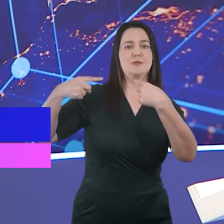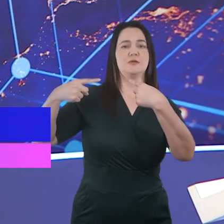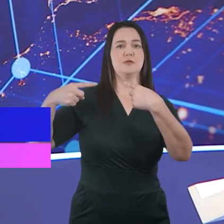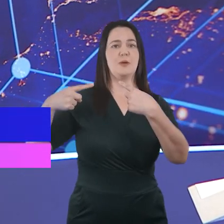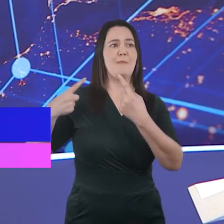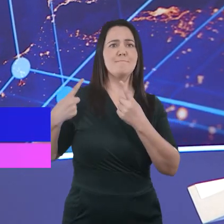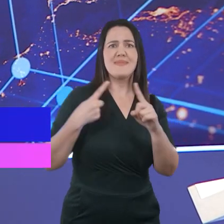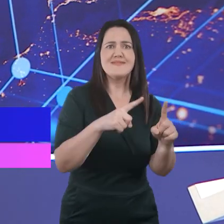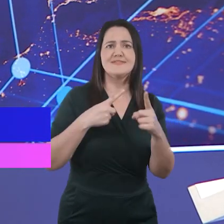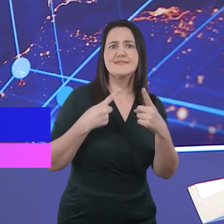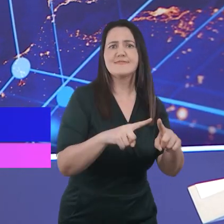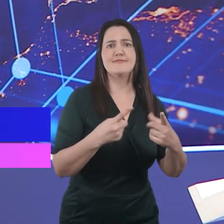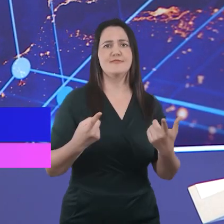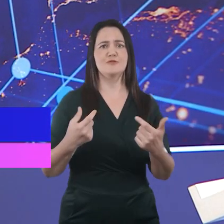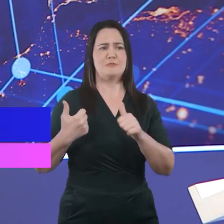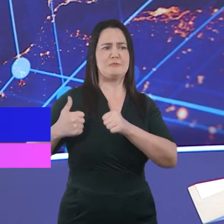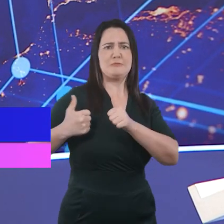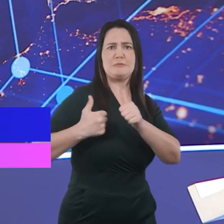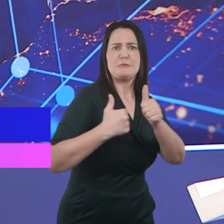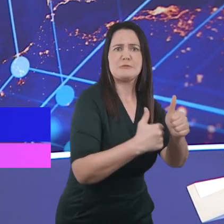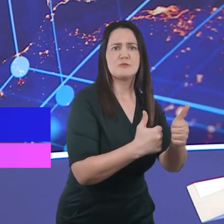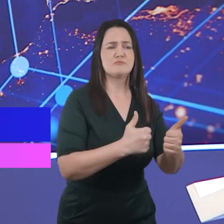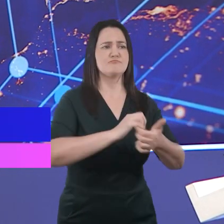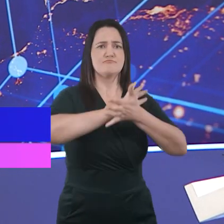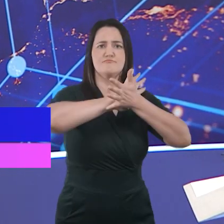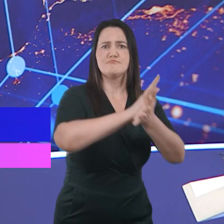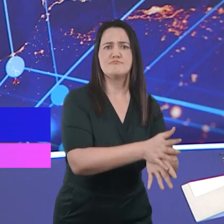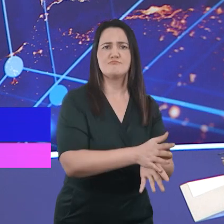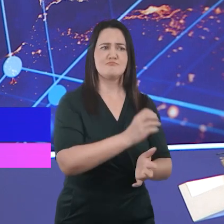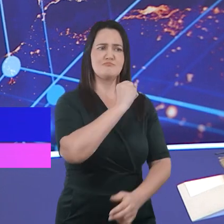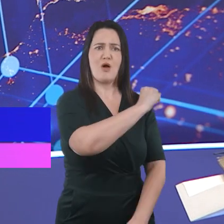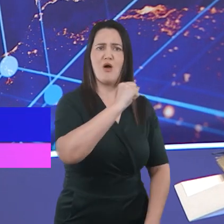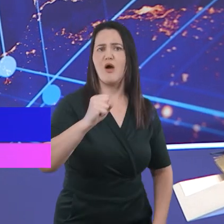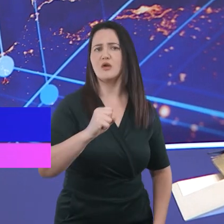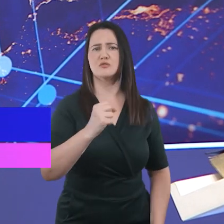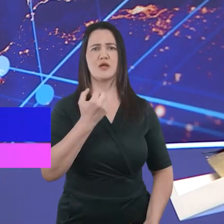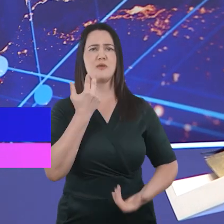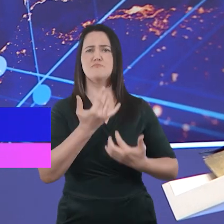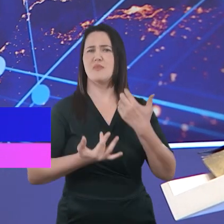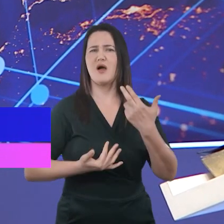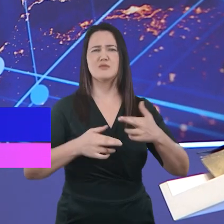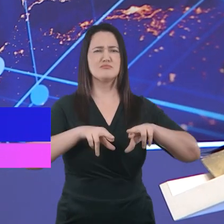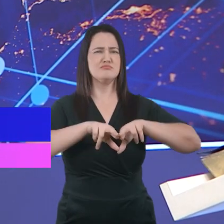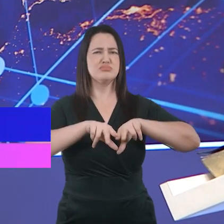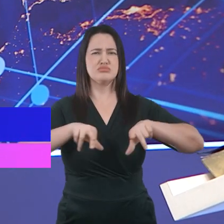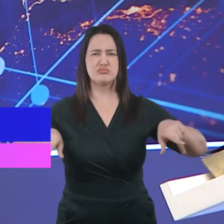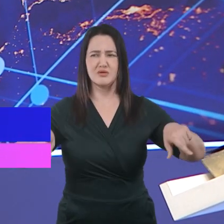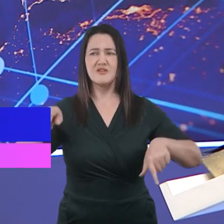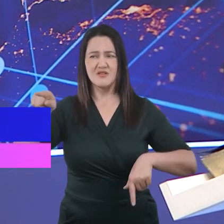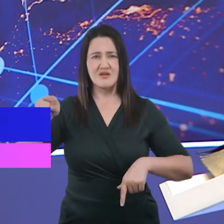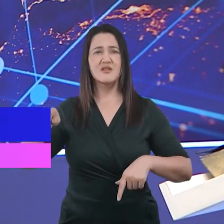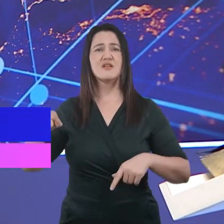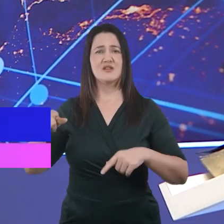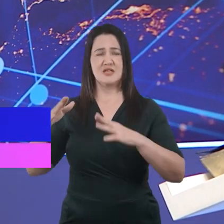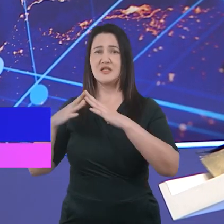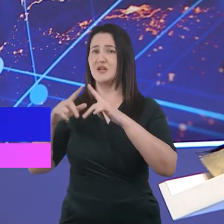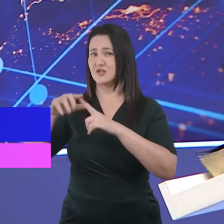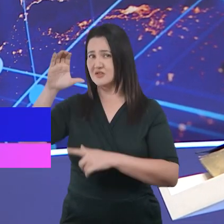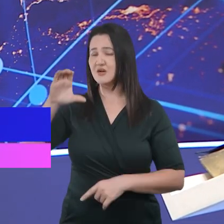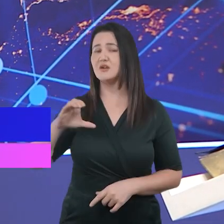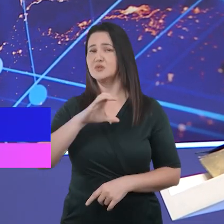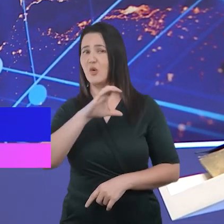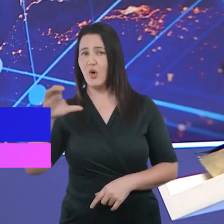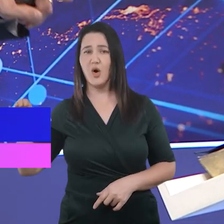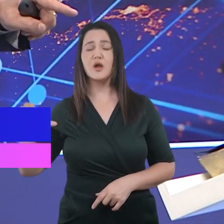foram duramente perseguidos. Essa igreja não deixou por menos. E o que ela pôde fazer para